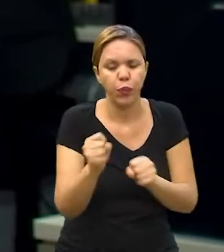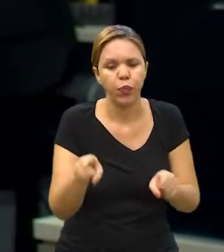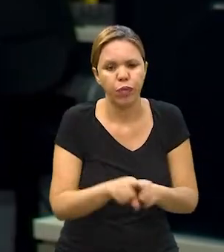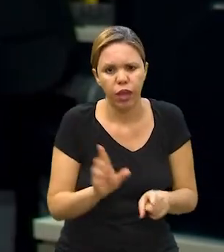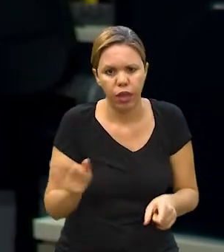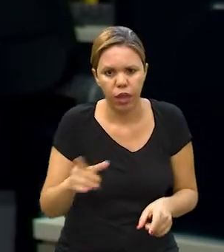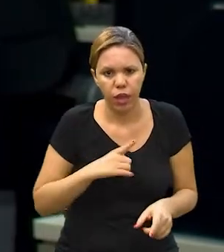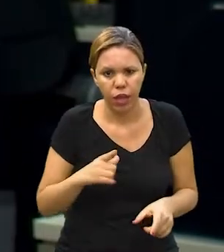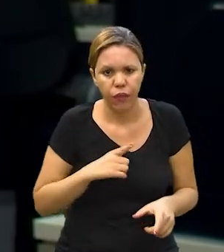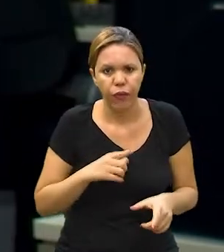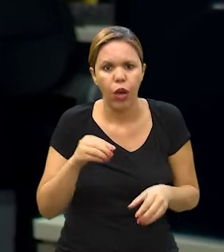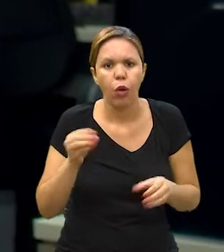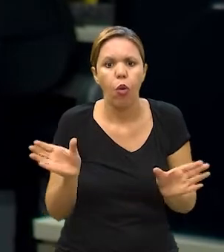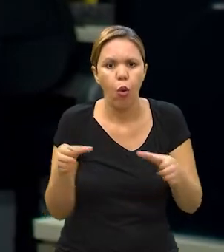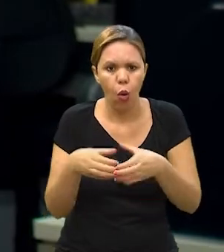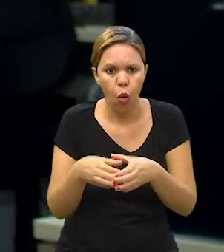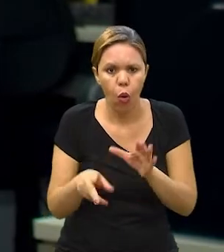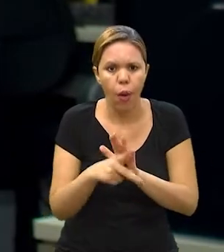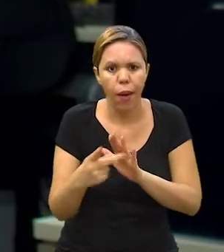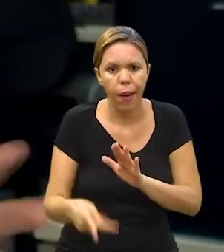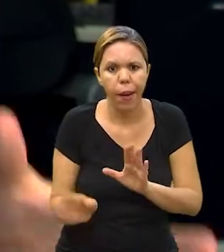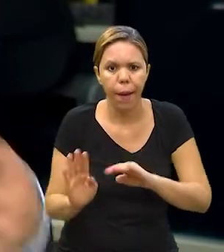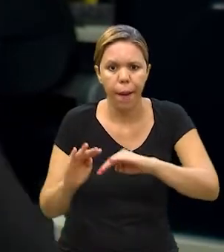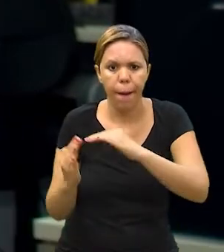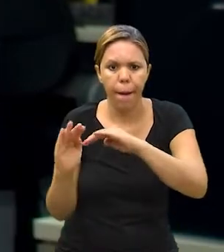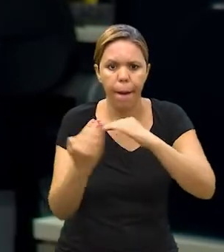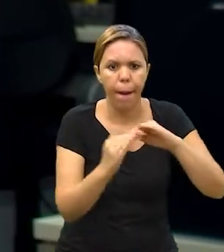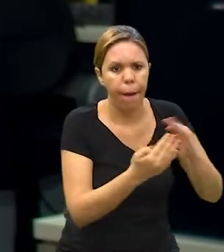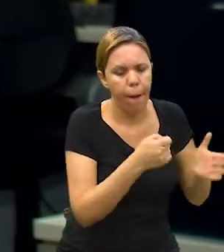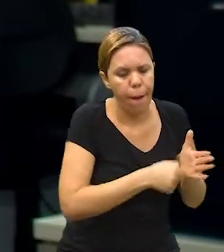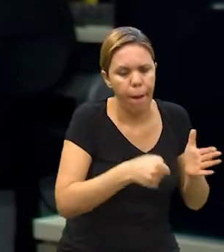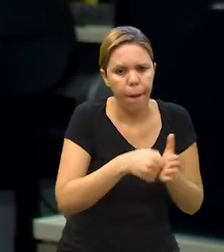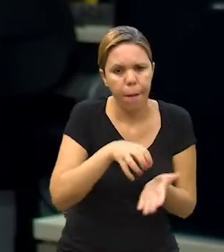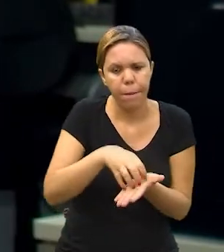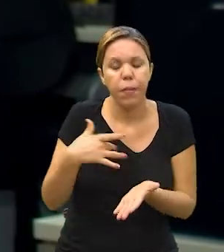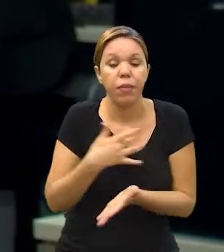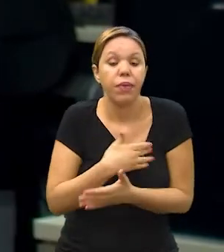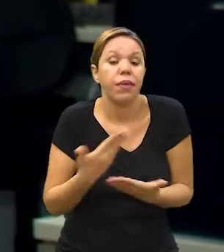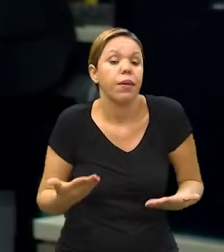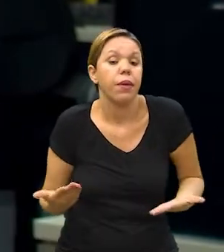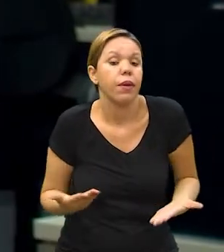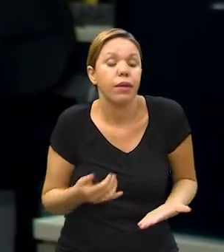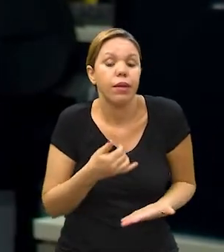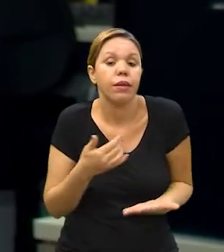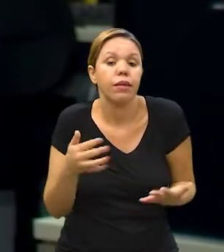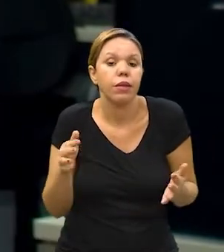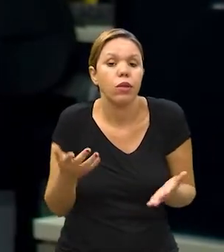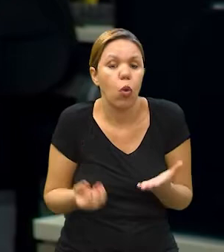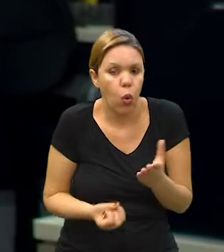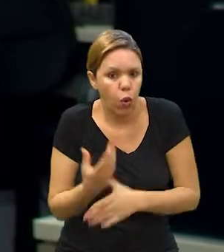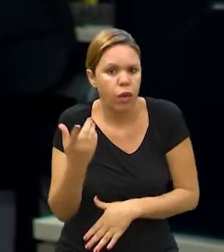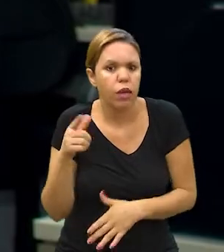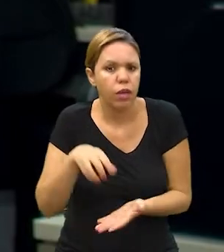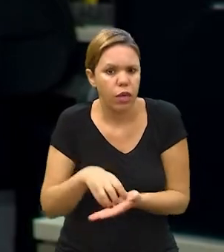temos o terreno, foi montada uma comissão das comunidades para poder lutar pelo centro de saúde e agora, felizmente, esse centro de saúde